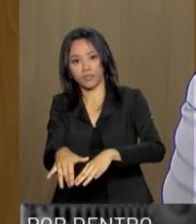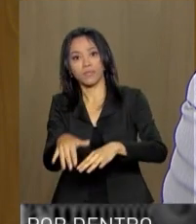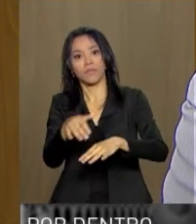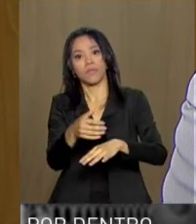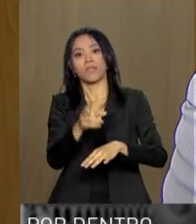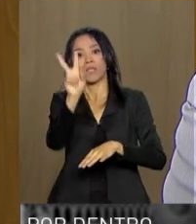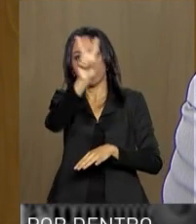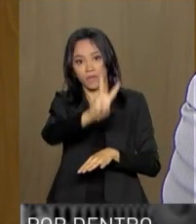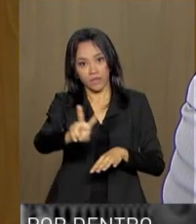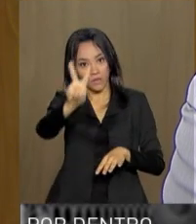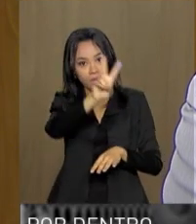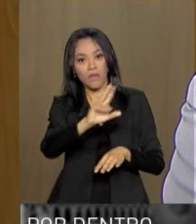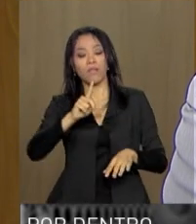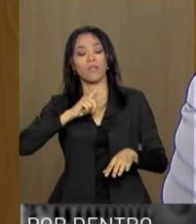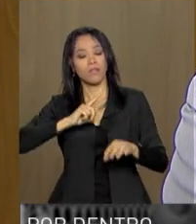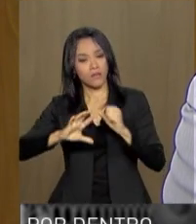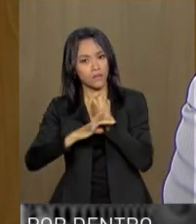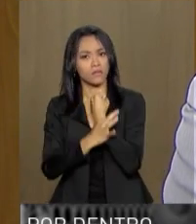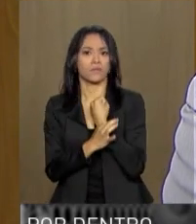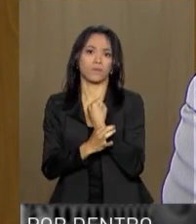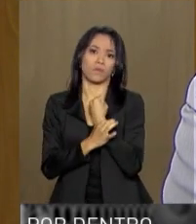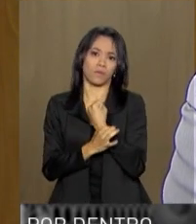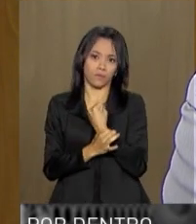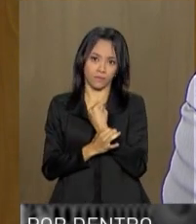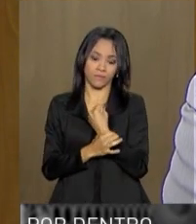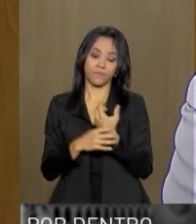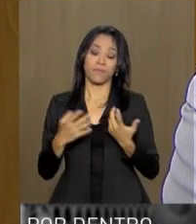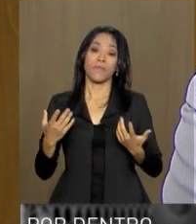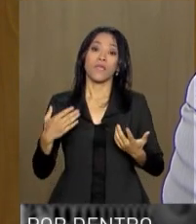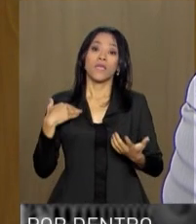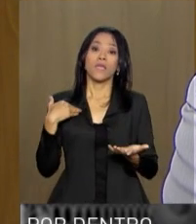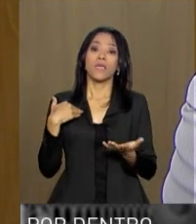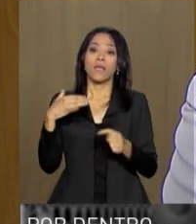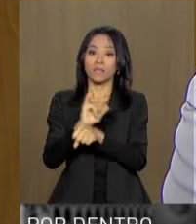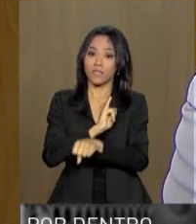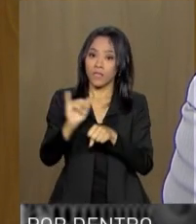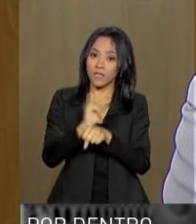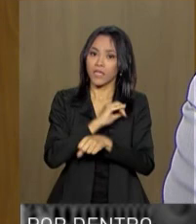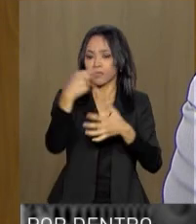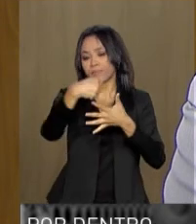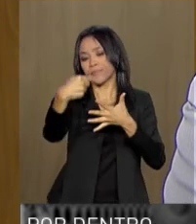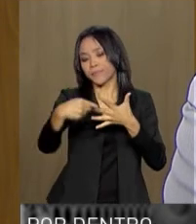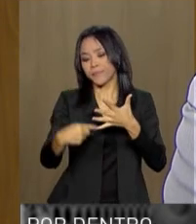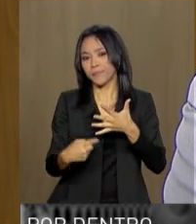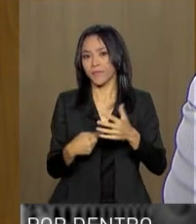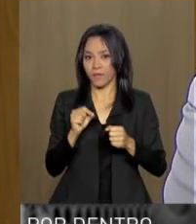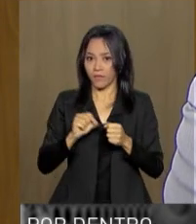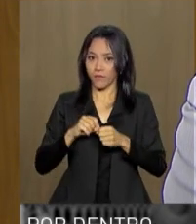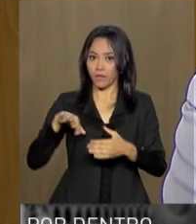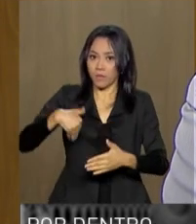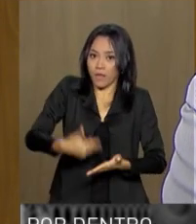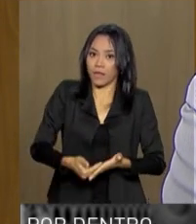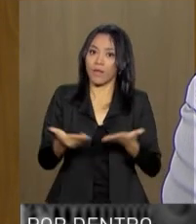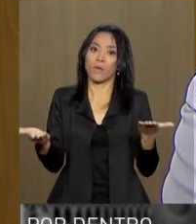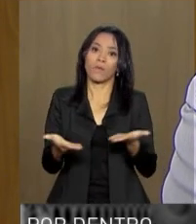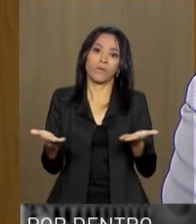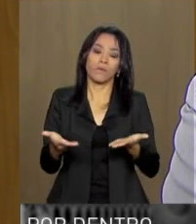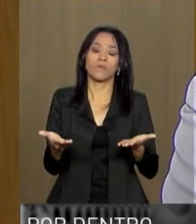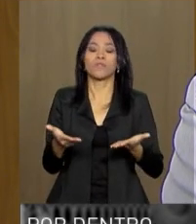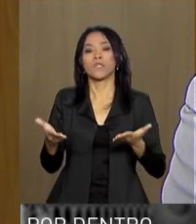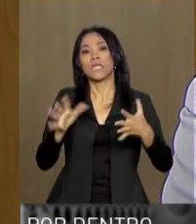as ações desenvolvidas até hoje com o principalmente ligada à questão de